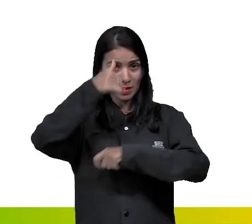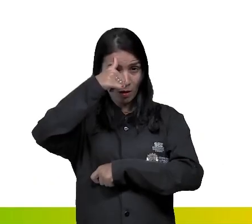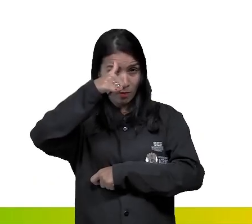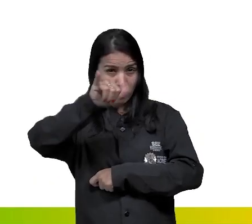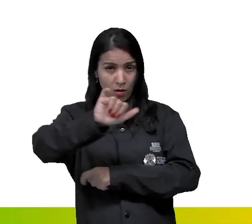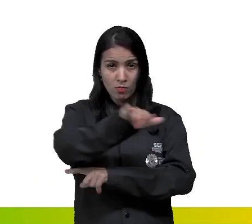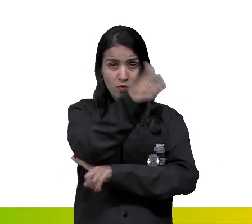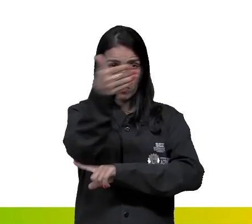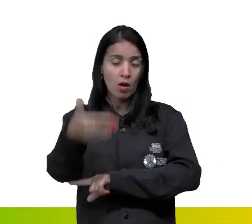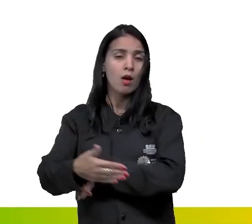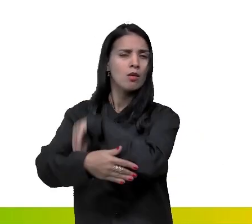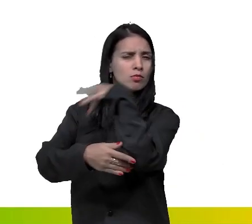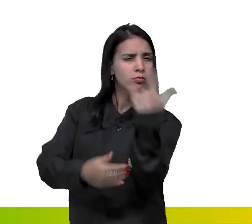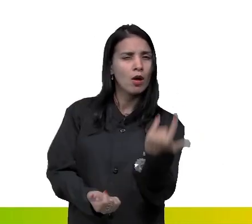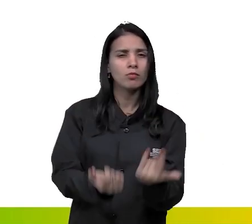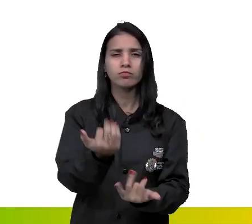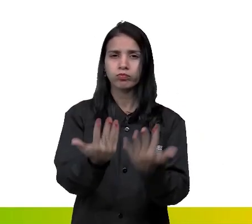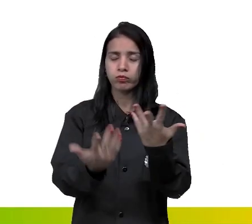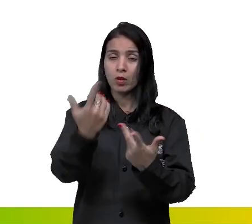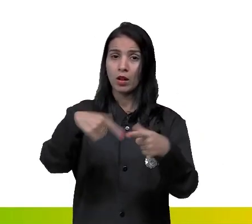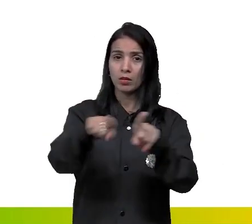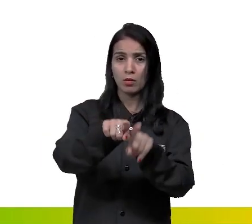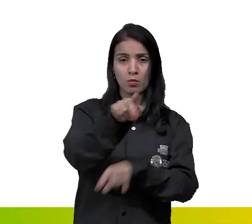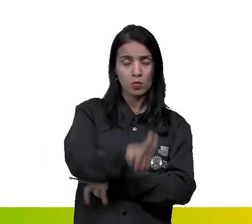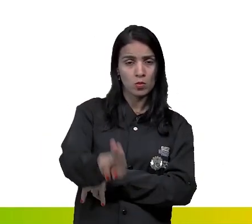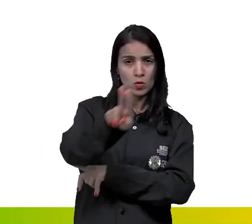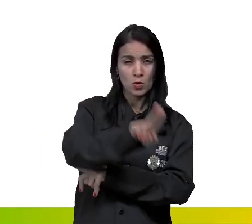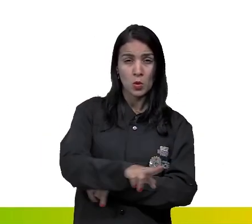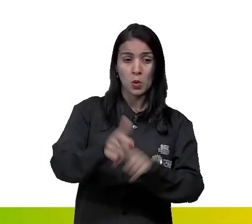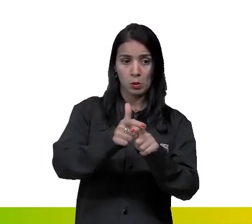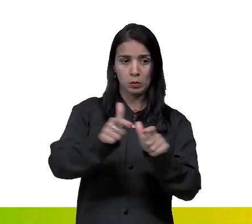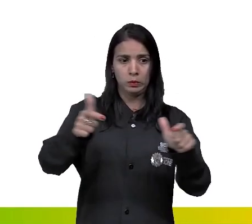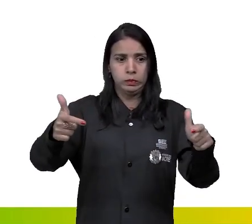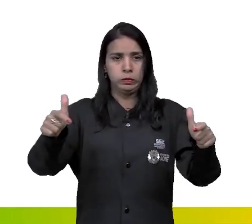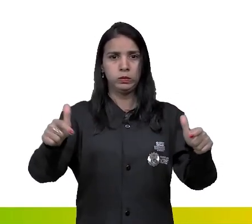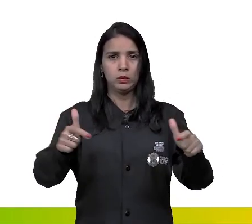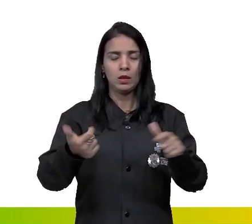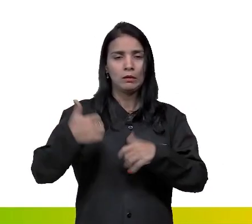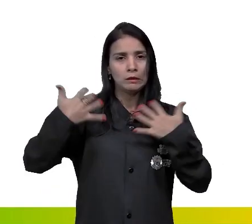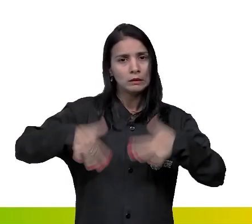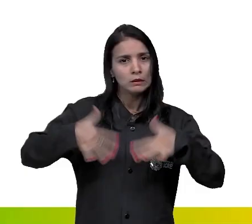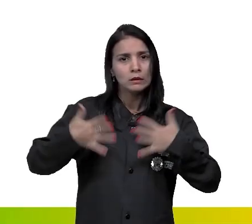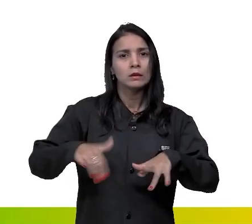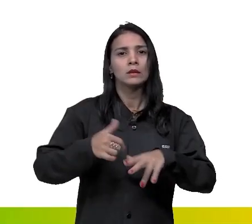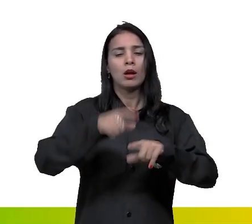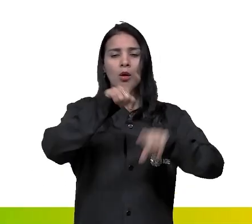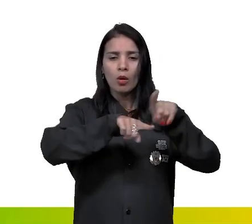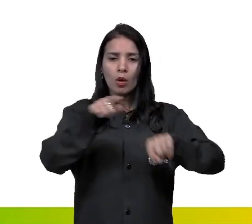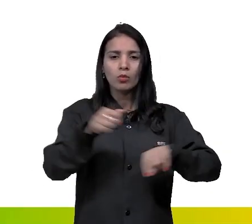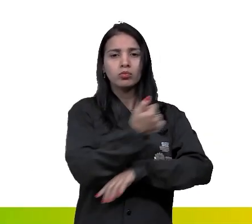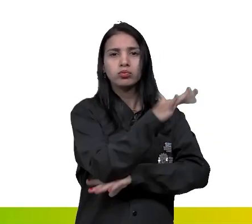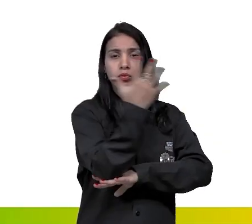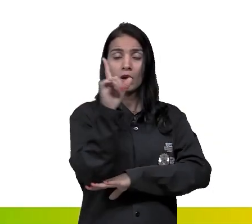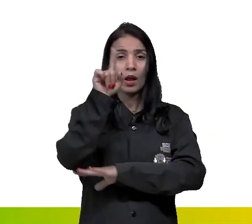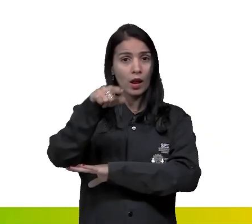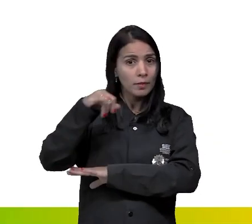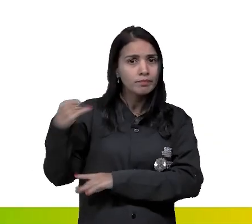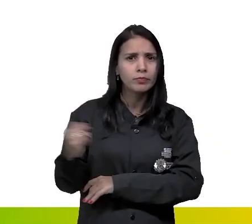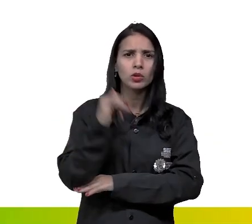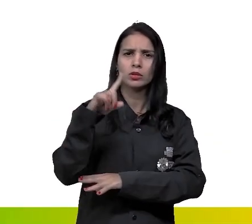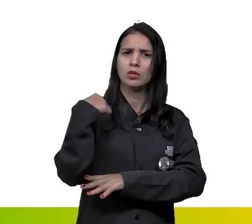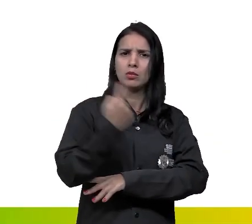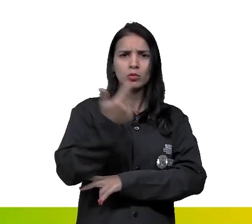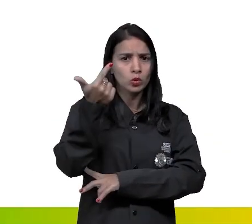as queimadas e o uso excessivo de recursos naturais são cruciais para garantir a